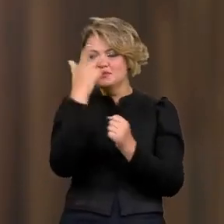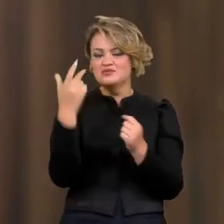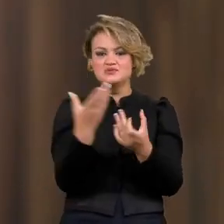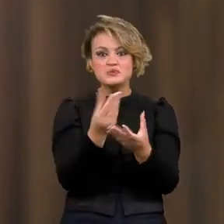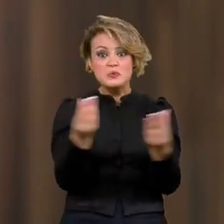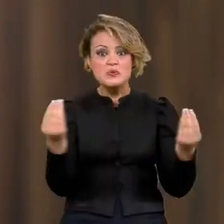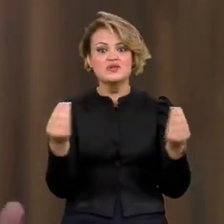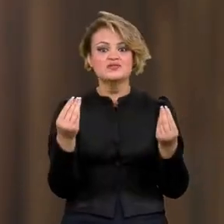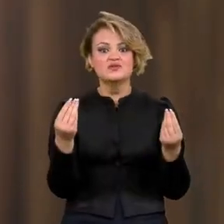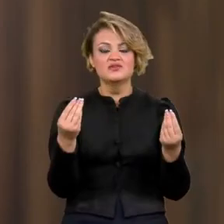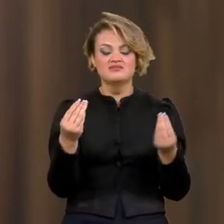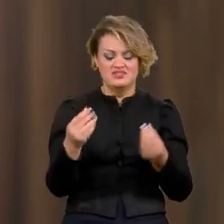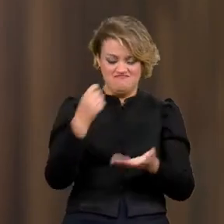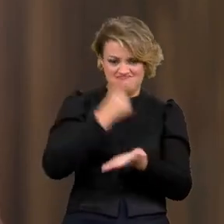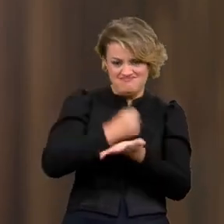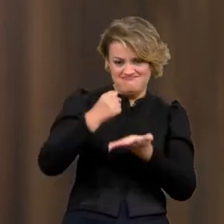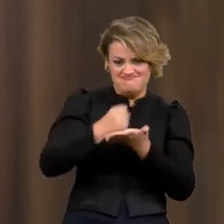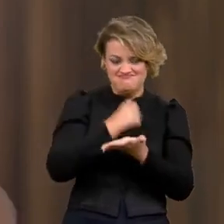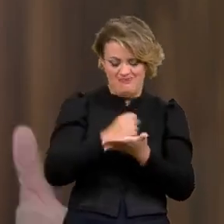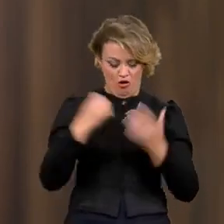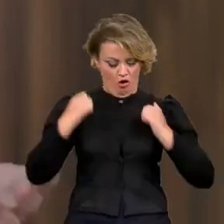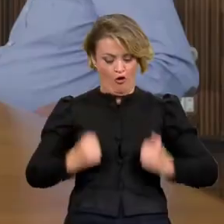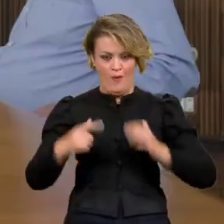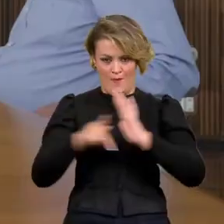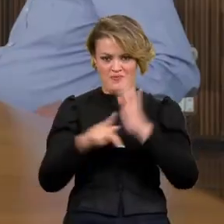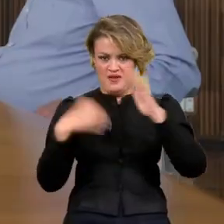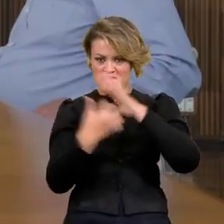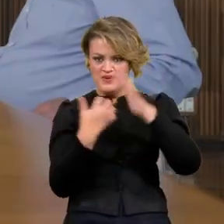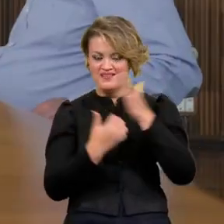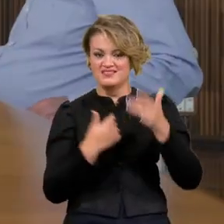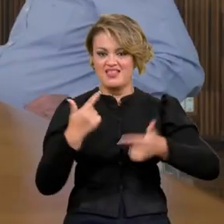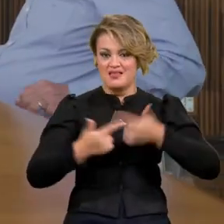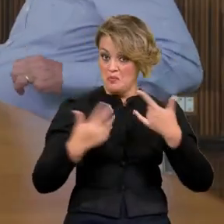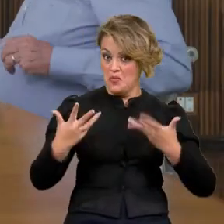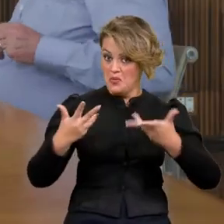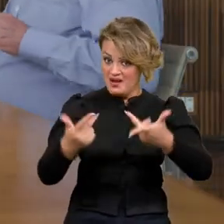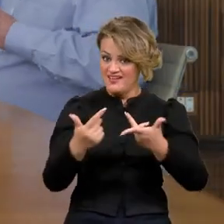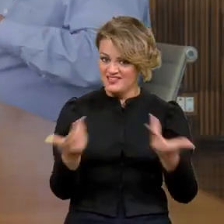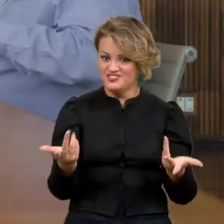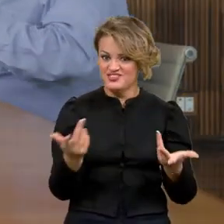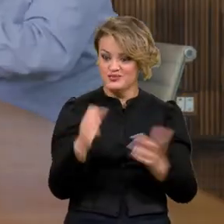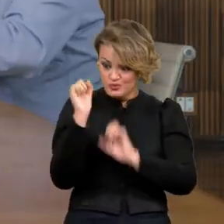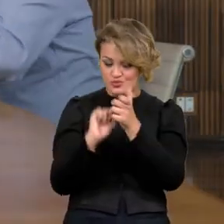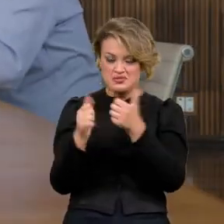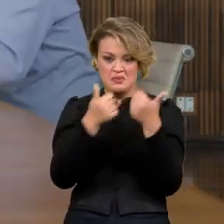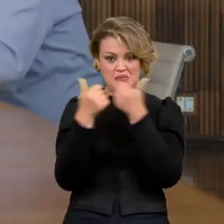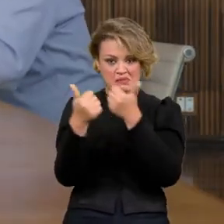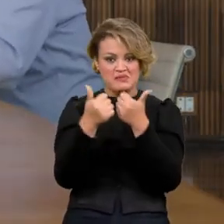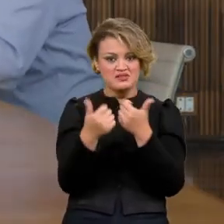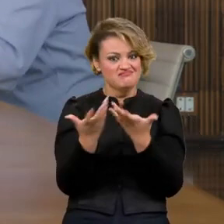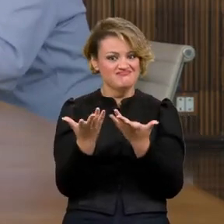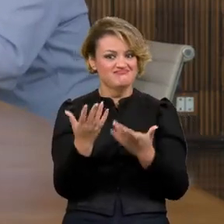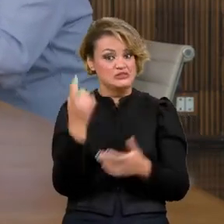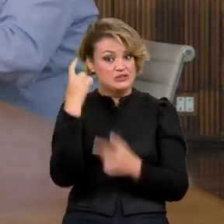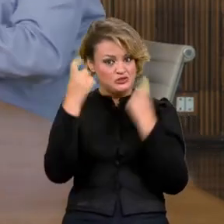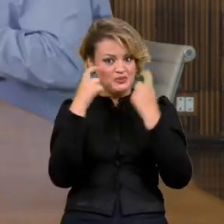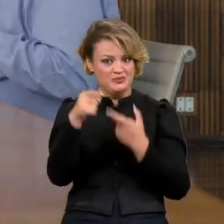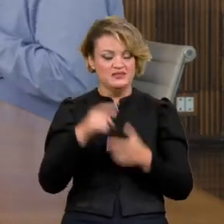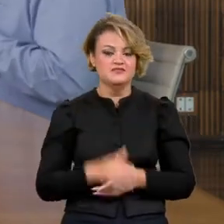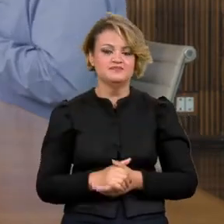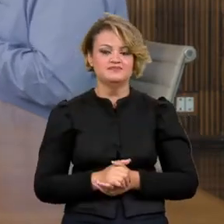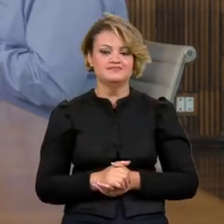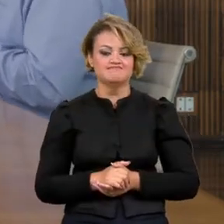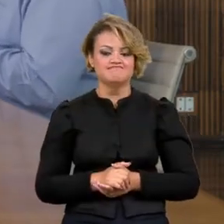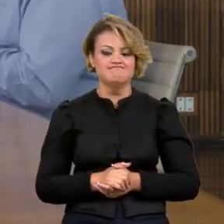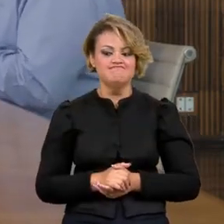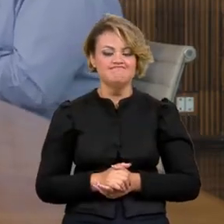trabalho de qualidade eu acho que essa coisa da volta das Indústrias também é uma preocupação muito grande sua né Olha eu não sei se você percebeu que nós